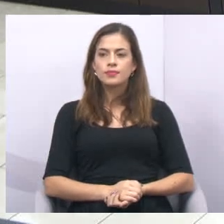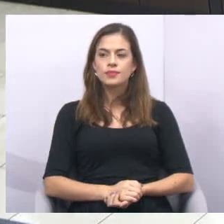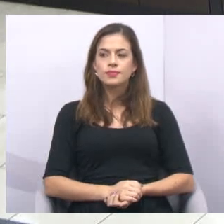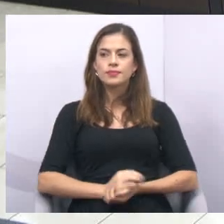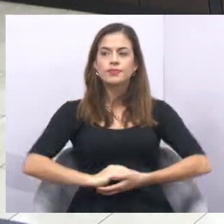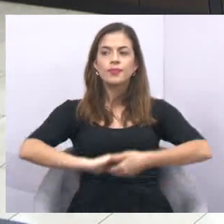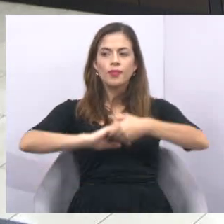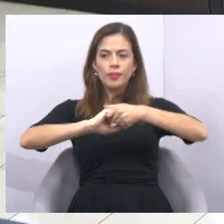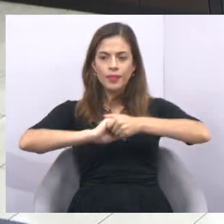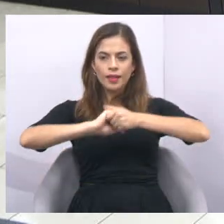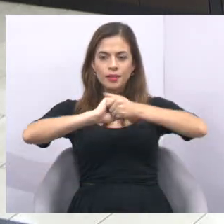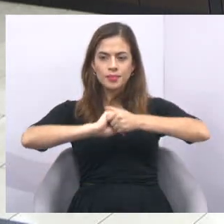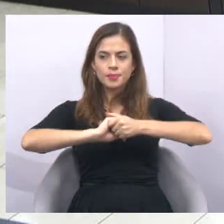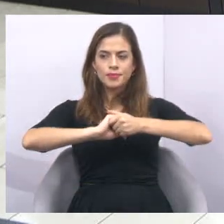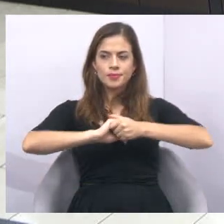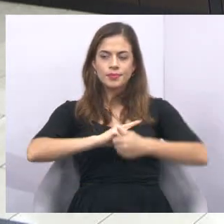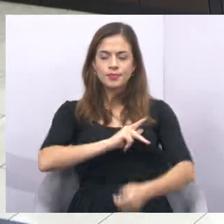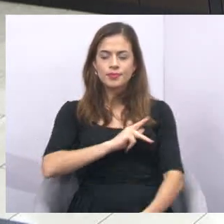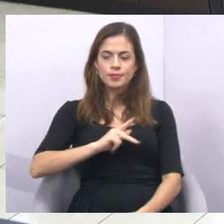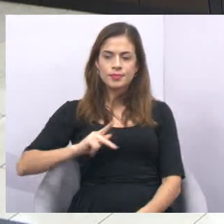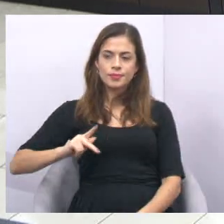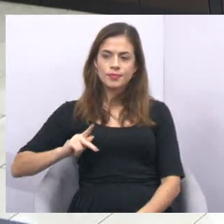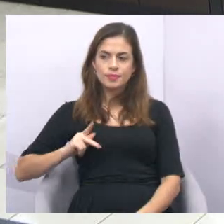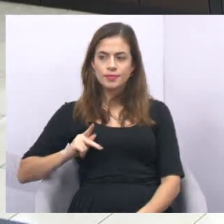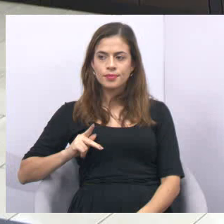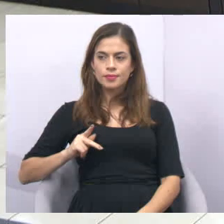Meus cumprimentos ao presidente,